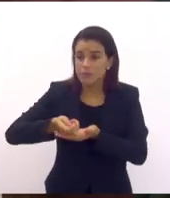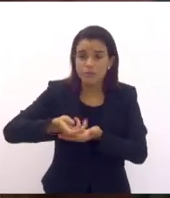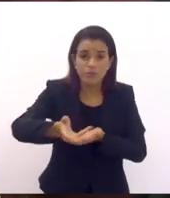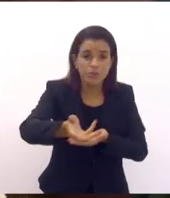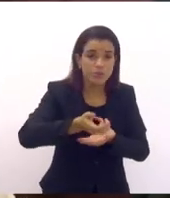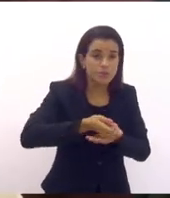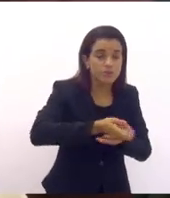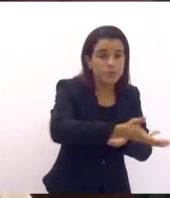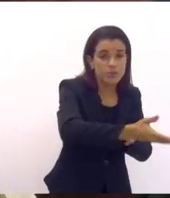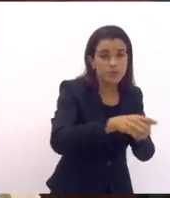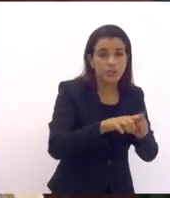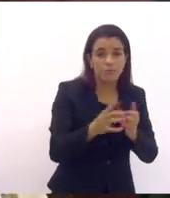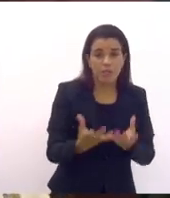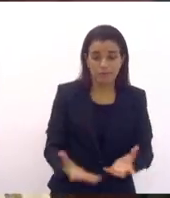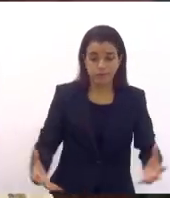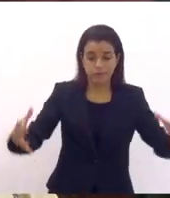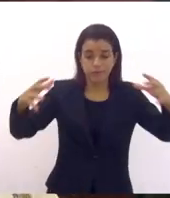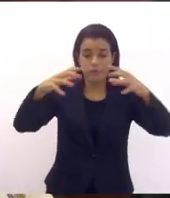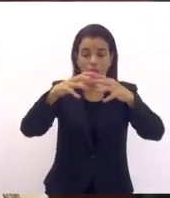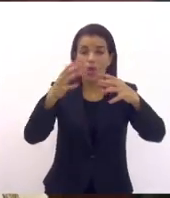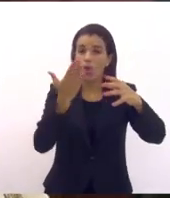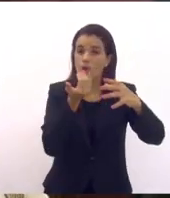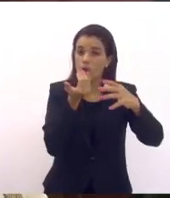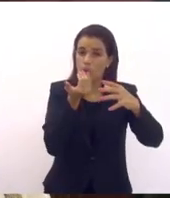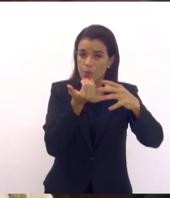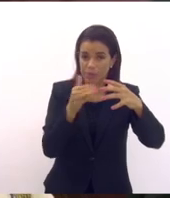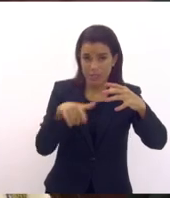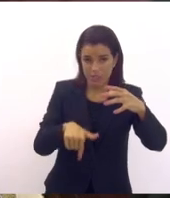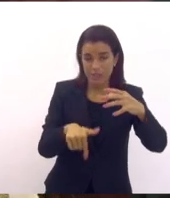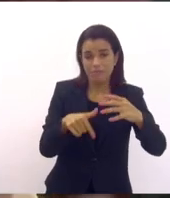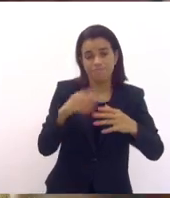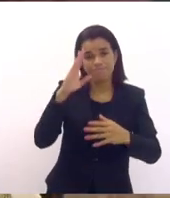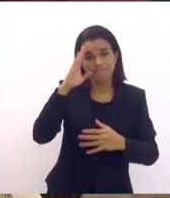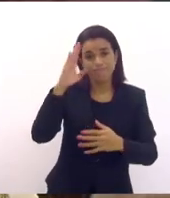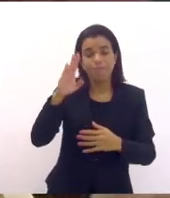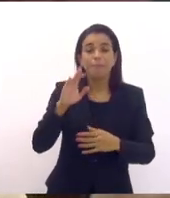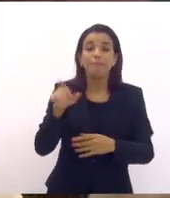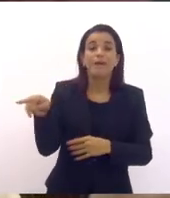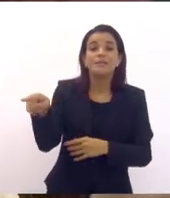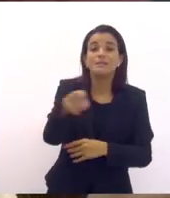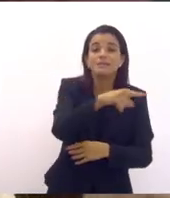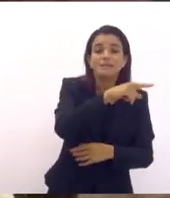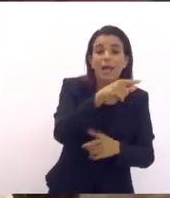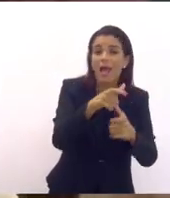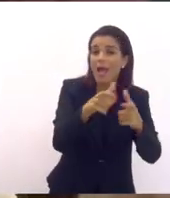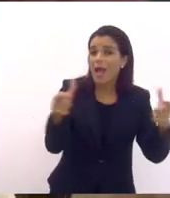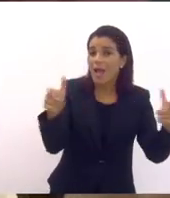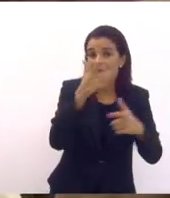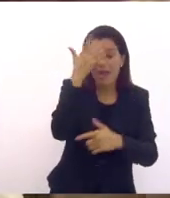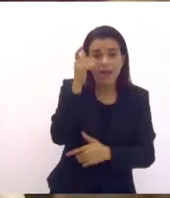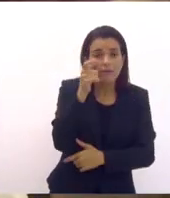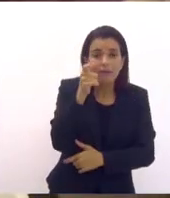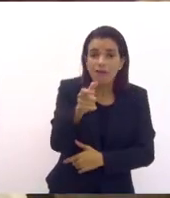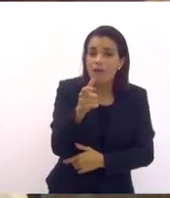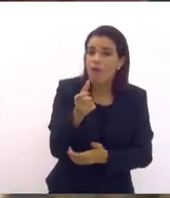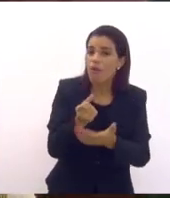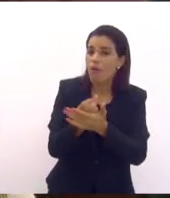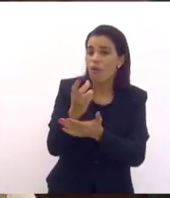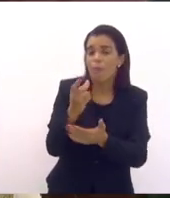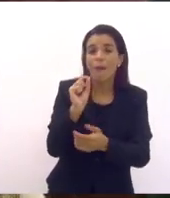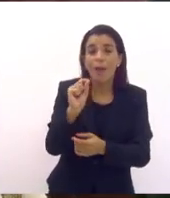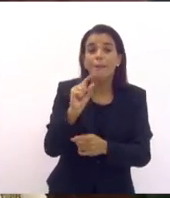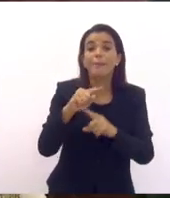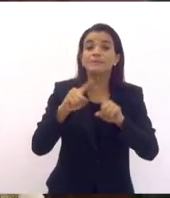cestas básicas Mas essas pessoas elas querem trabalhar elas querem poder comprar o seu